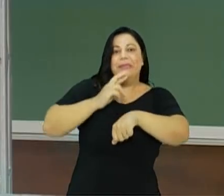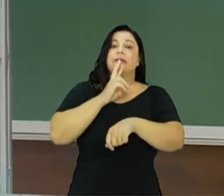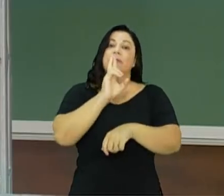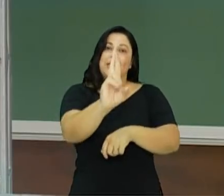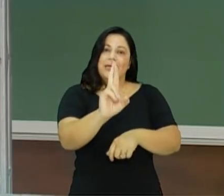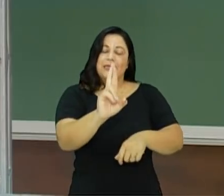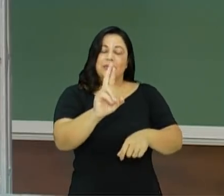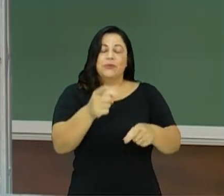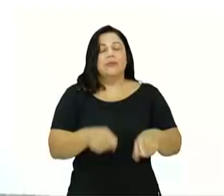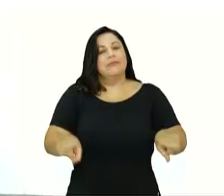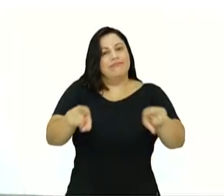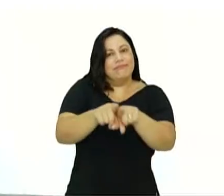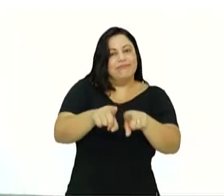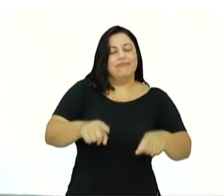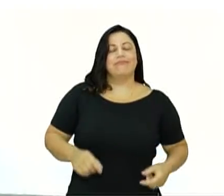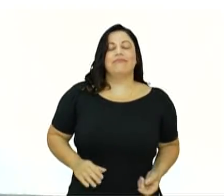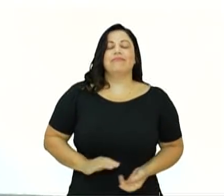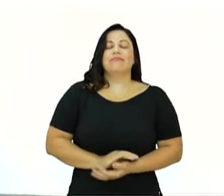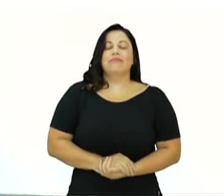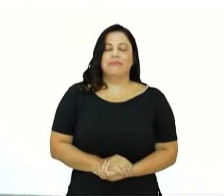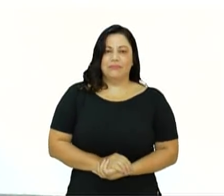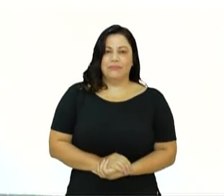resolverem e logo voltamos.